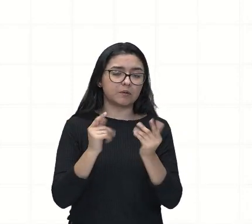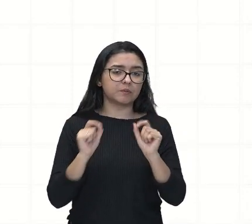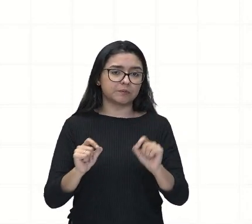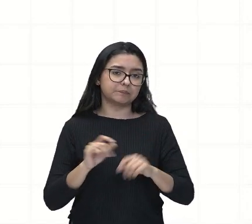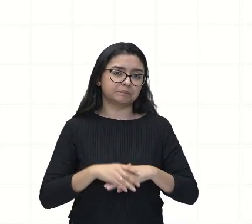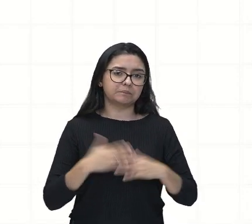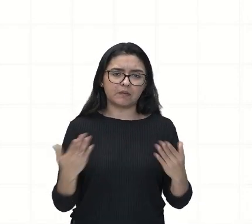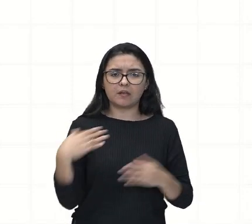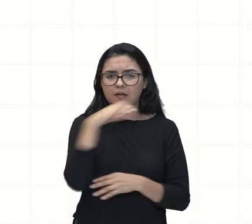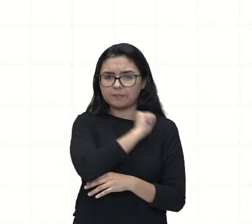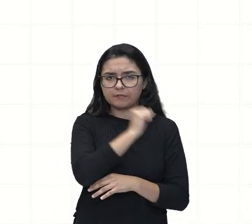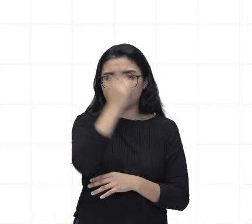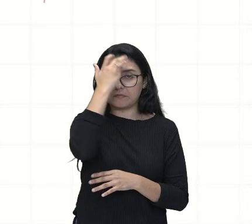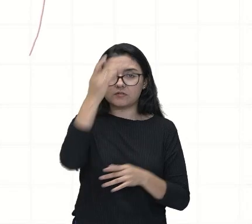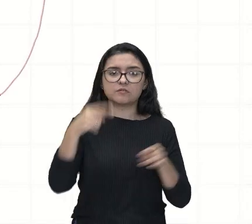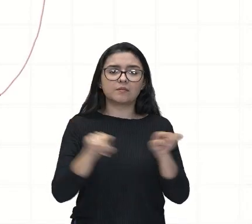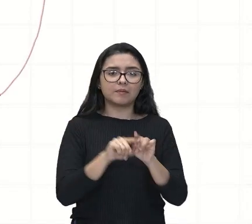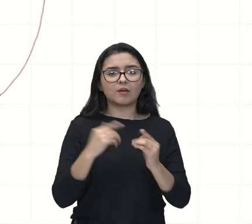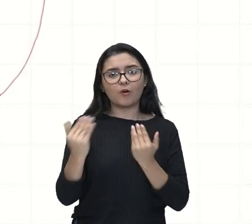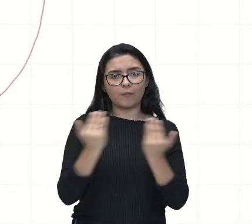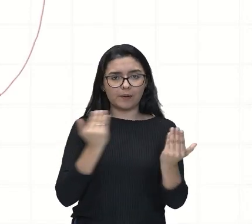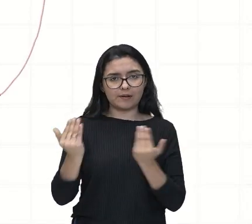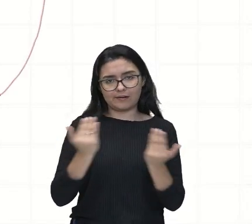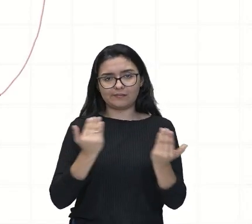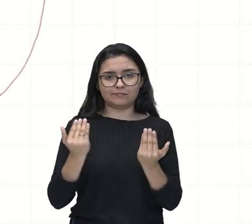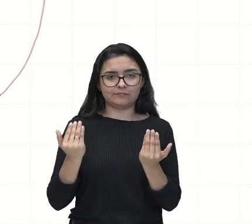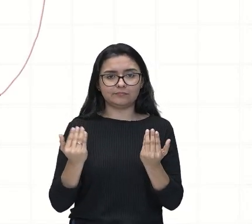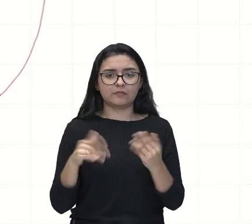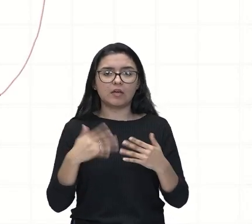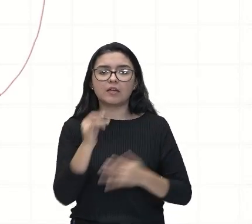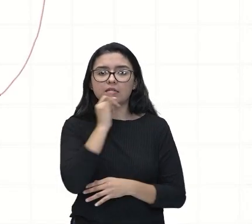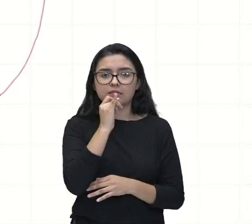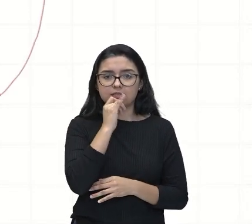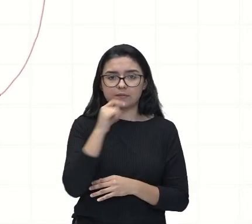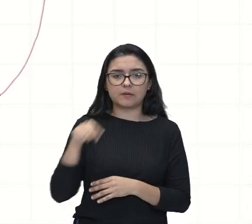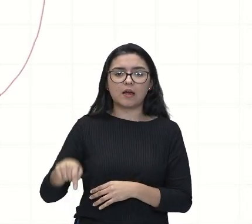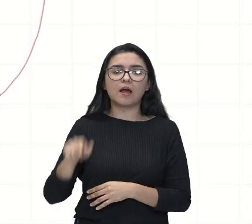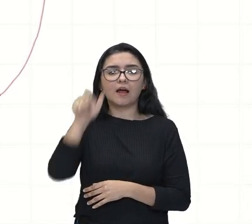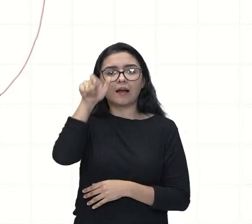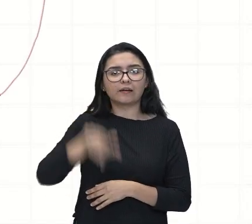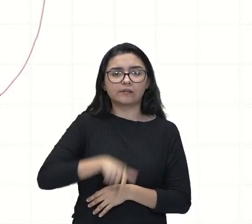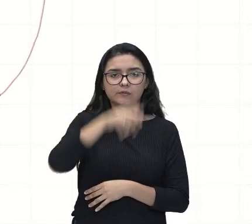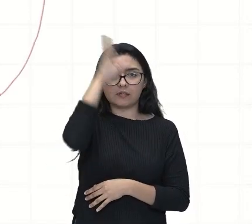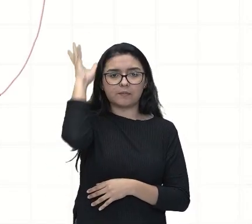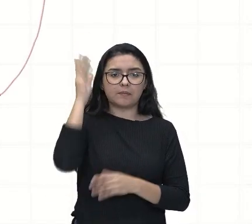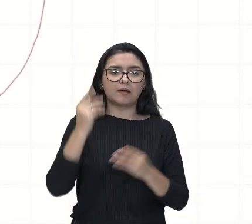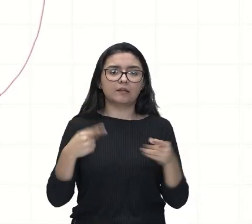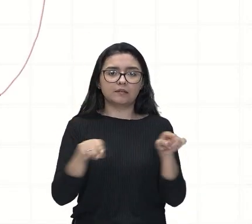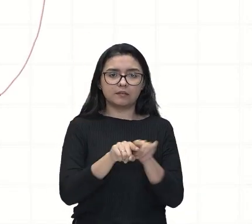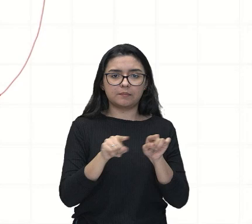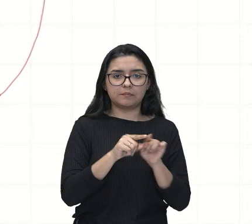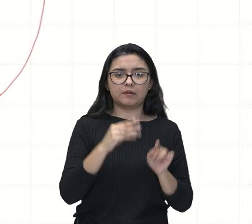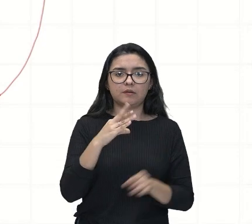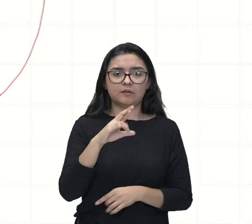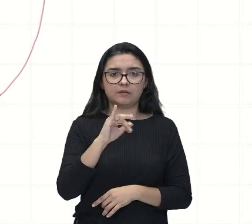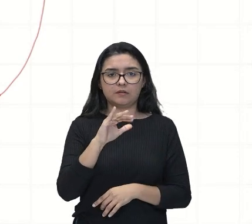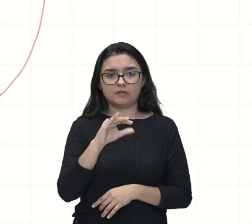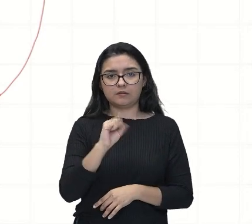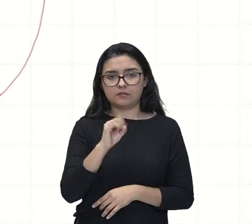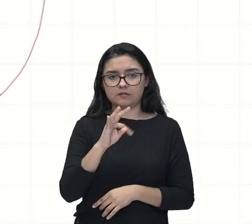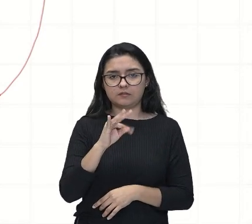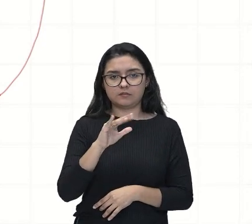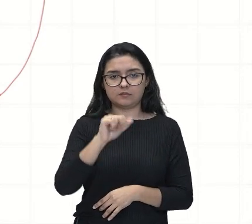maneira bem rápida com os demais. Por exemplo, aqui do Neymar e o Cristiano Ronaldo. Tudo bem? E